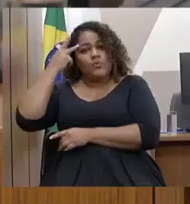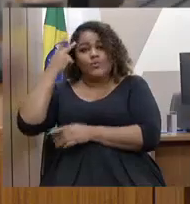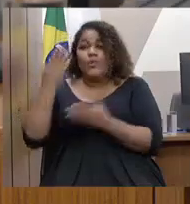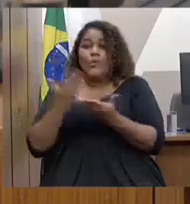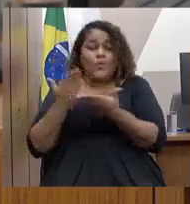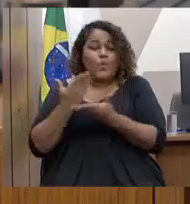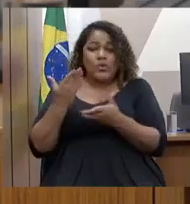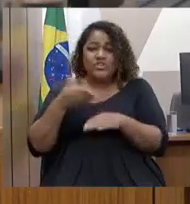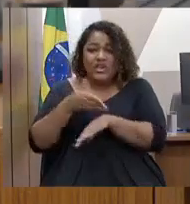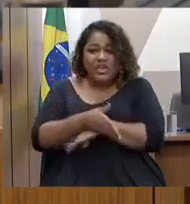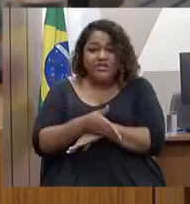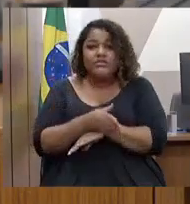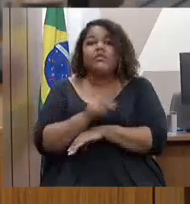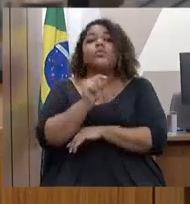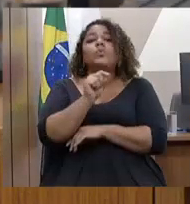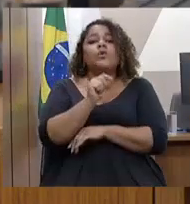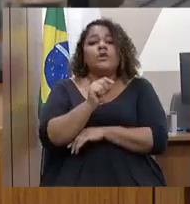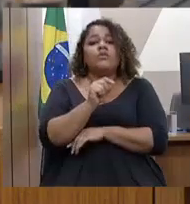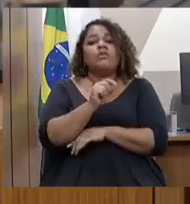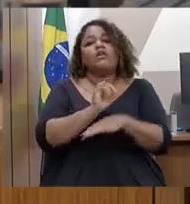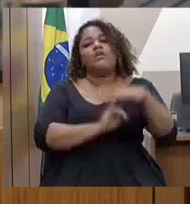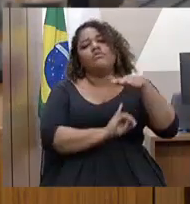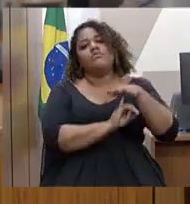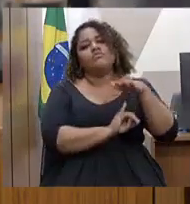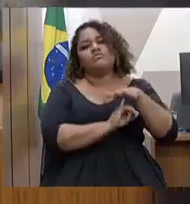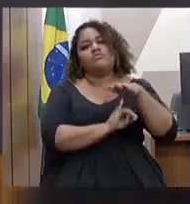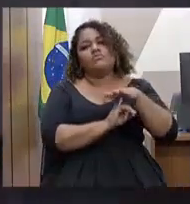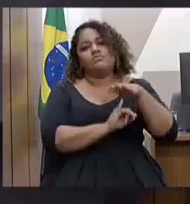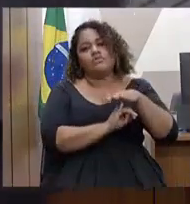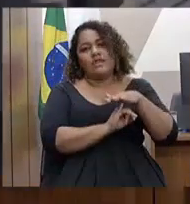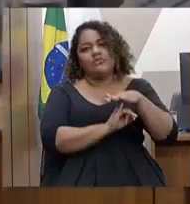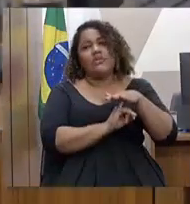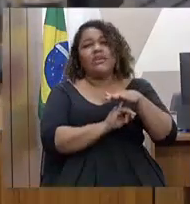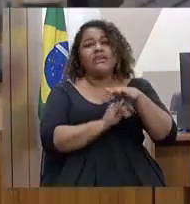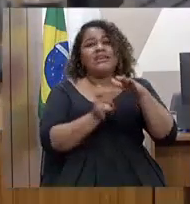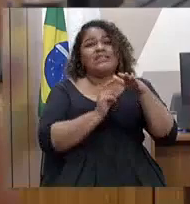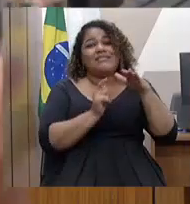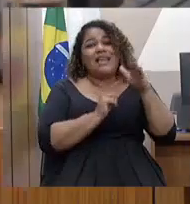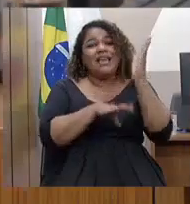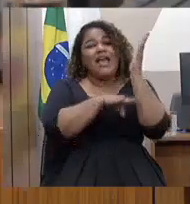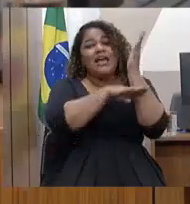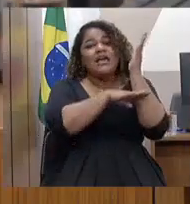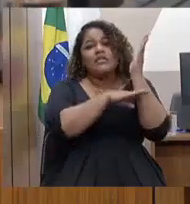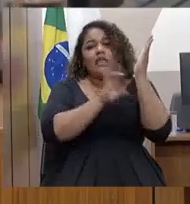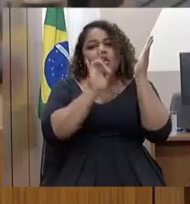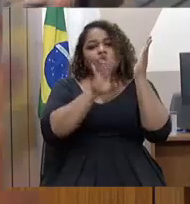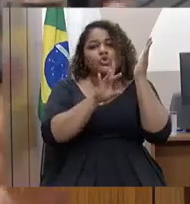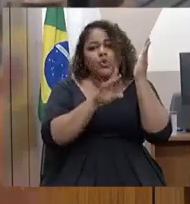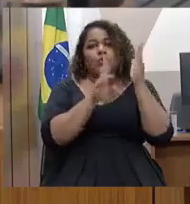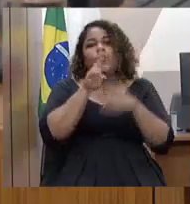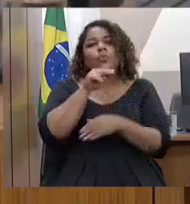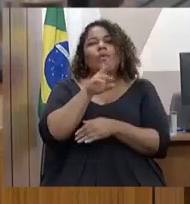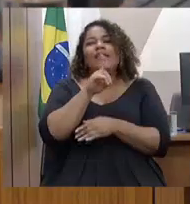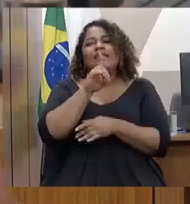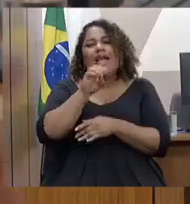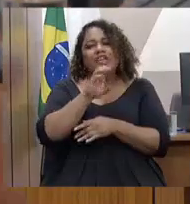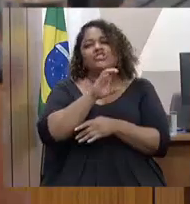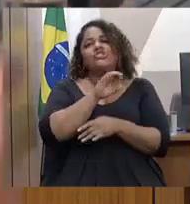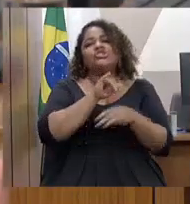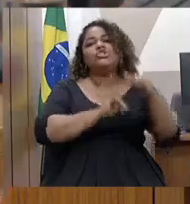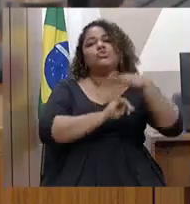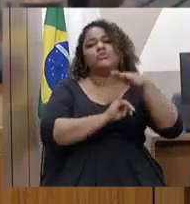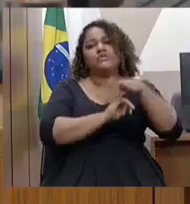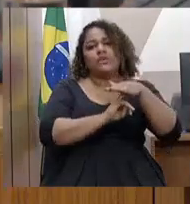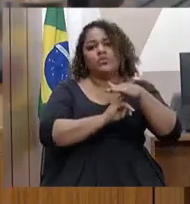te dá unidade em extinção da fundação Imagina você trabalhar no lugar que está uma unidade de extinção são oito são